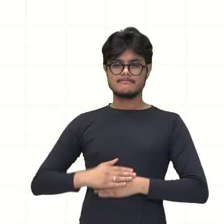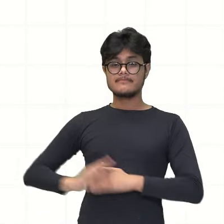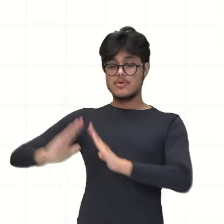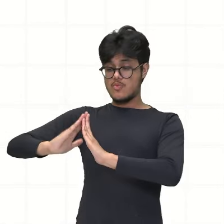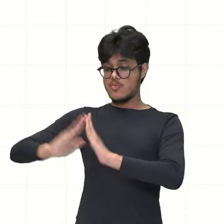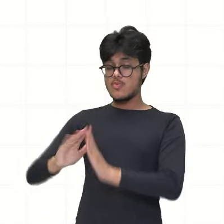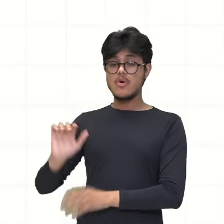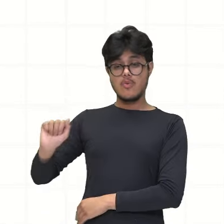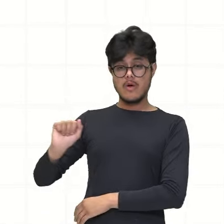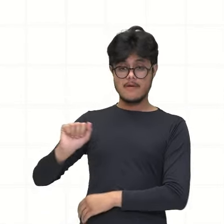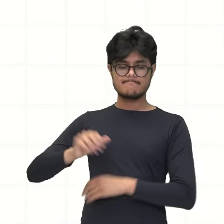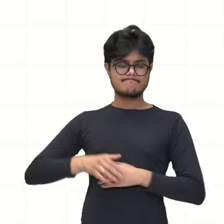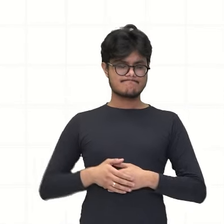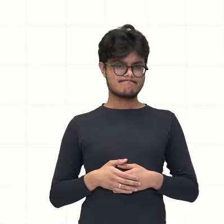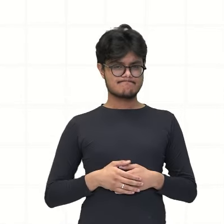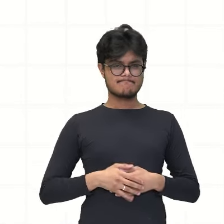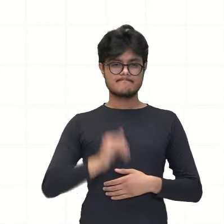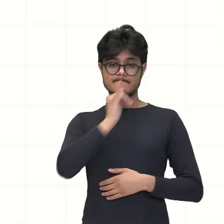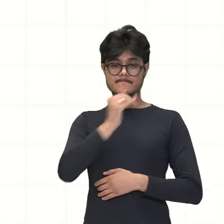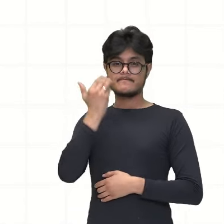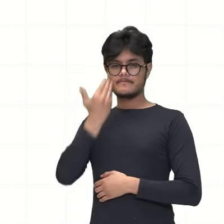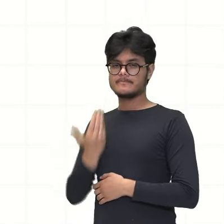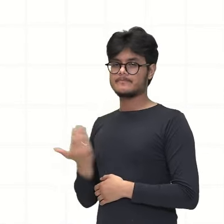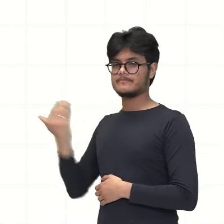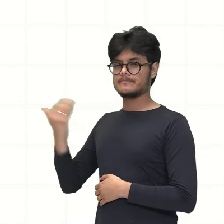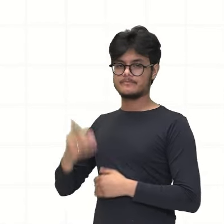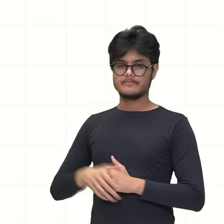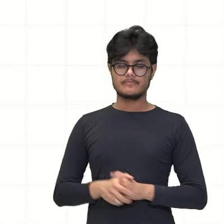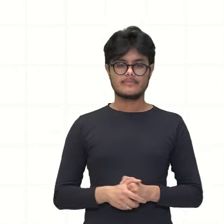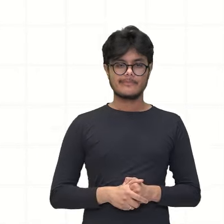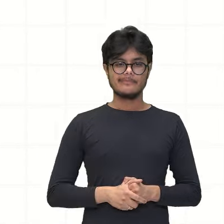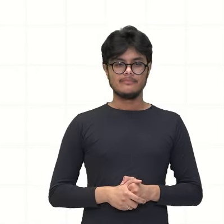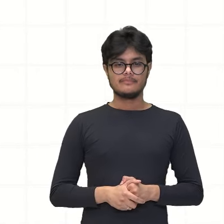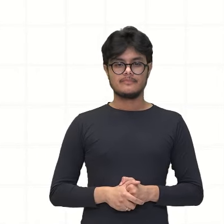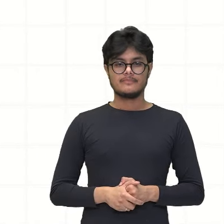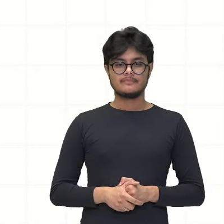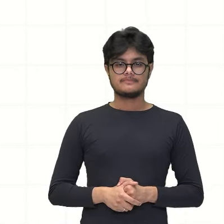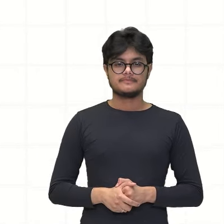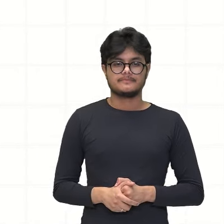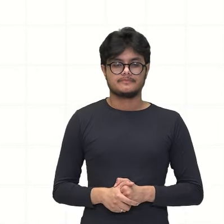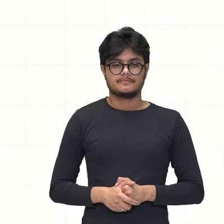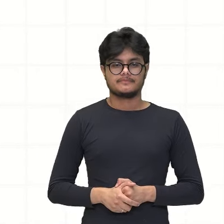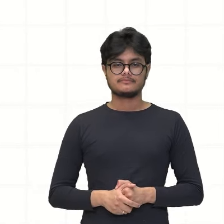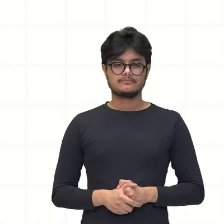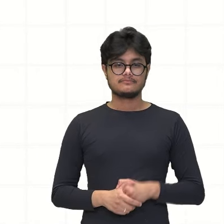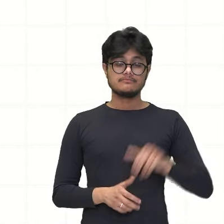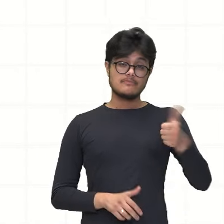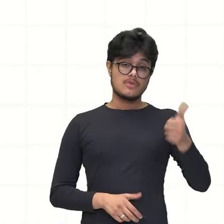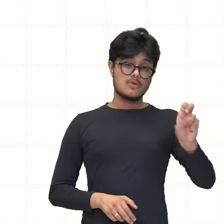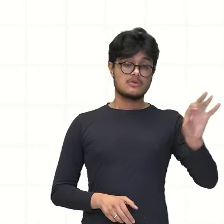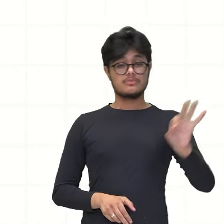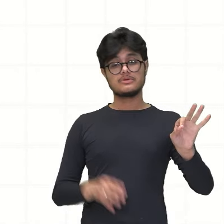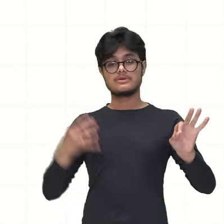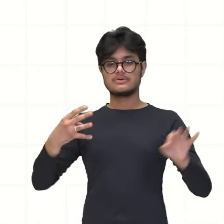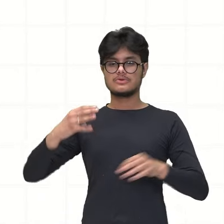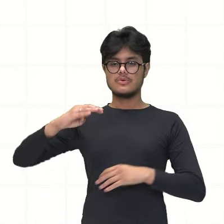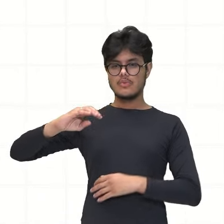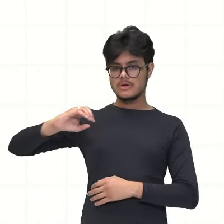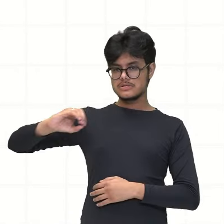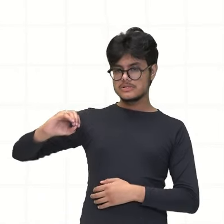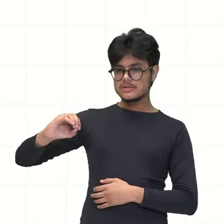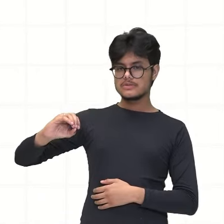A, o preço final é o preço original menos o desconto. Então, 15% de 400.